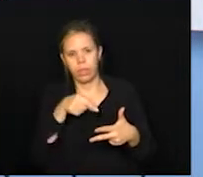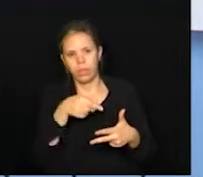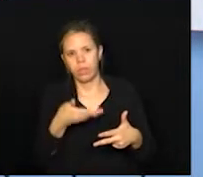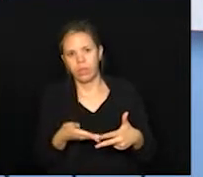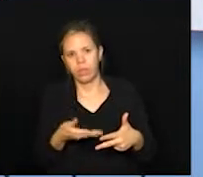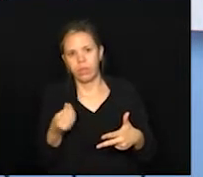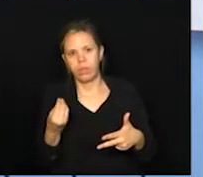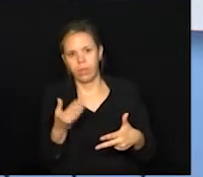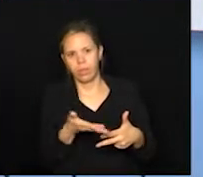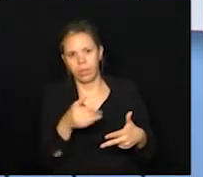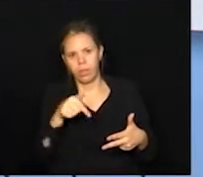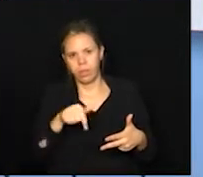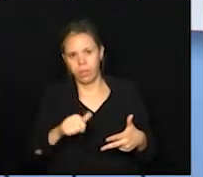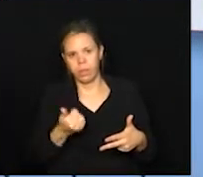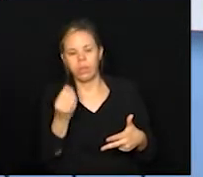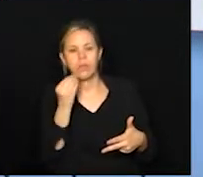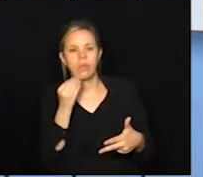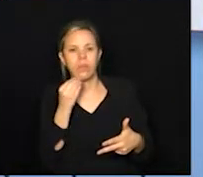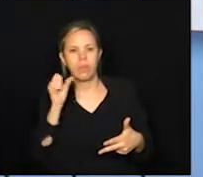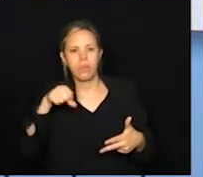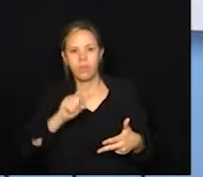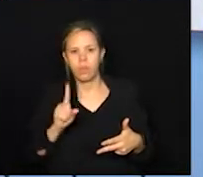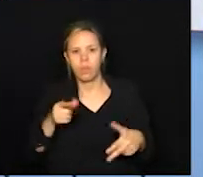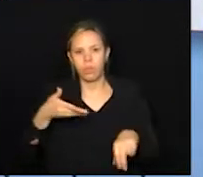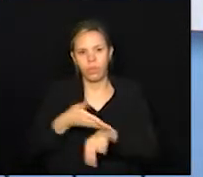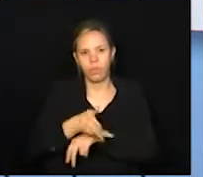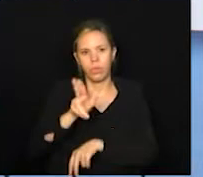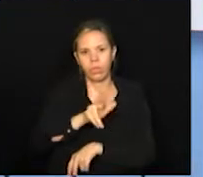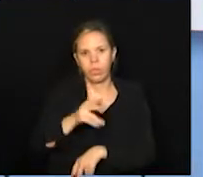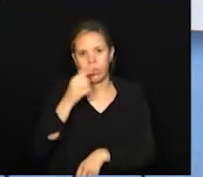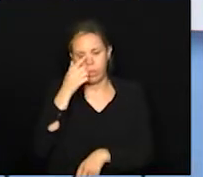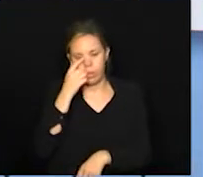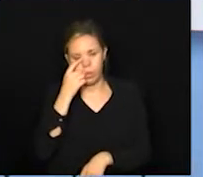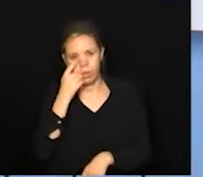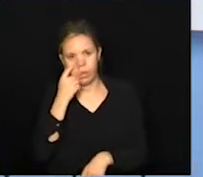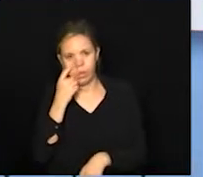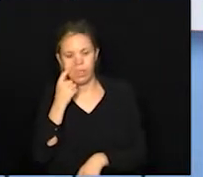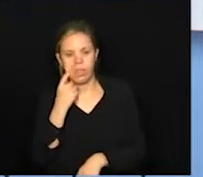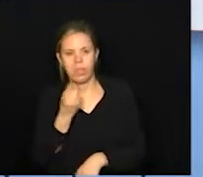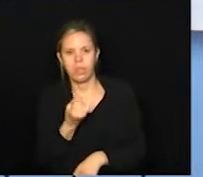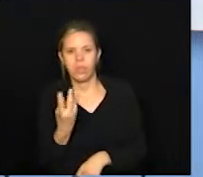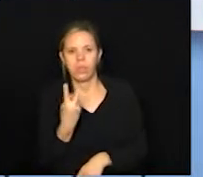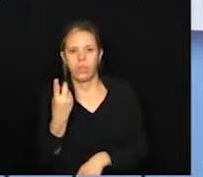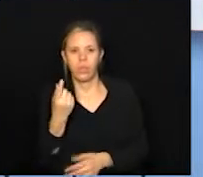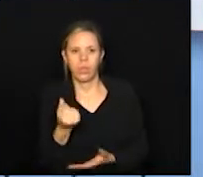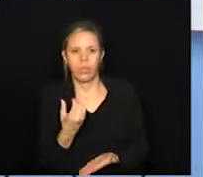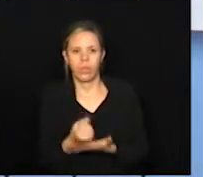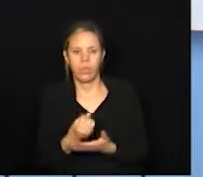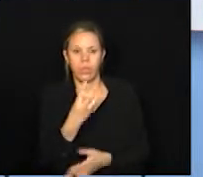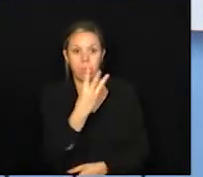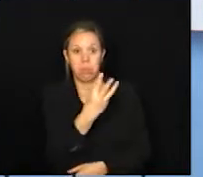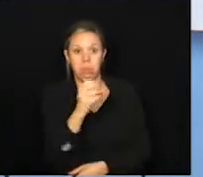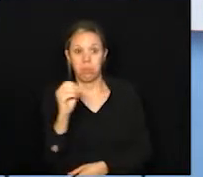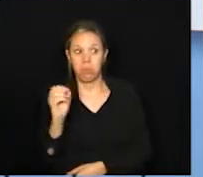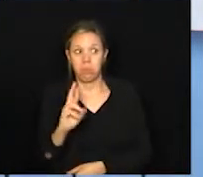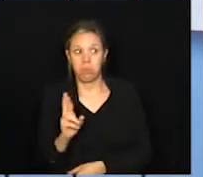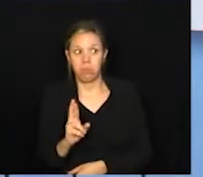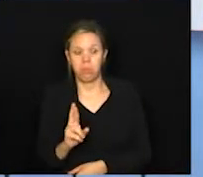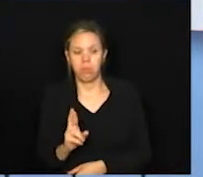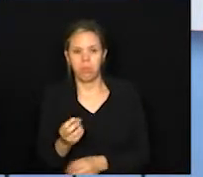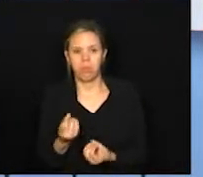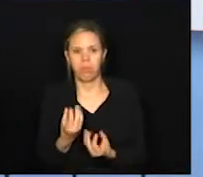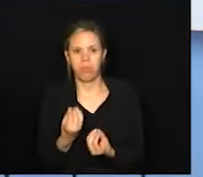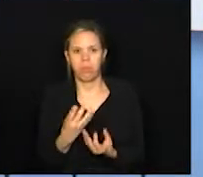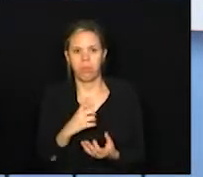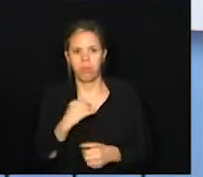aí dar essa possibilidade ou não de ingressar na universidade. A taxa de inscrição é de R$ 300 e as